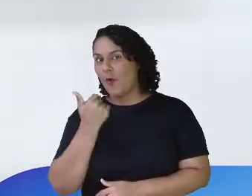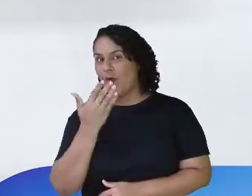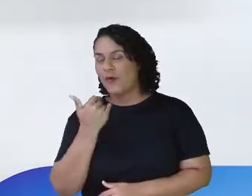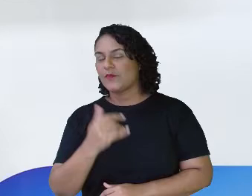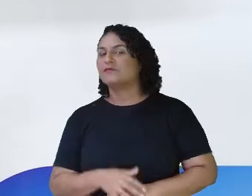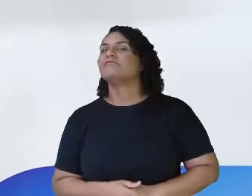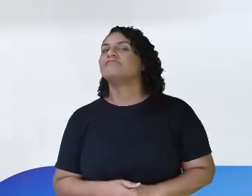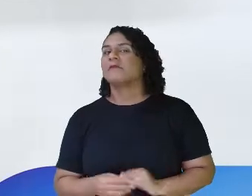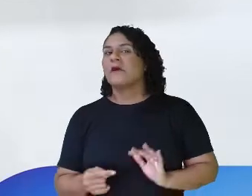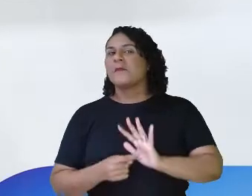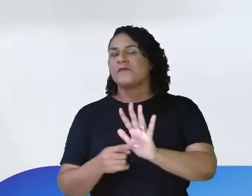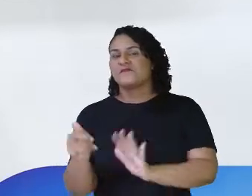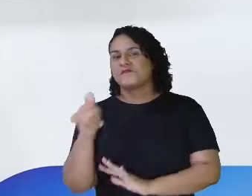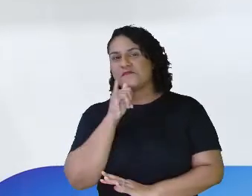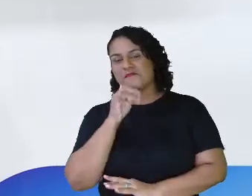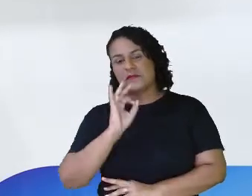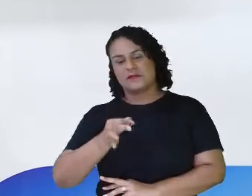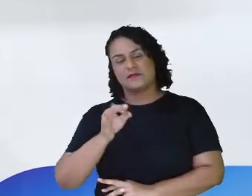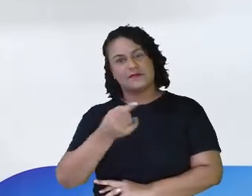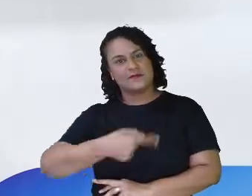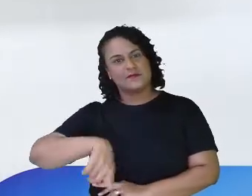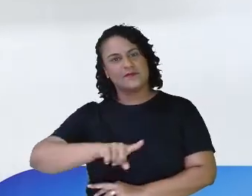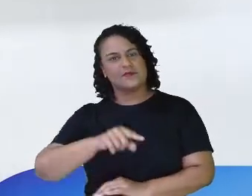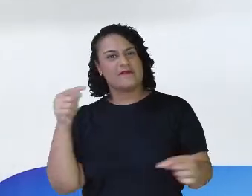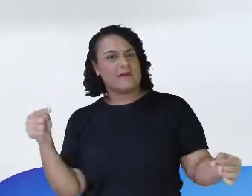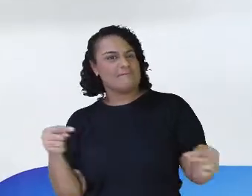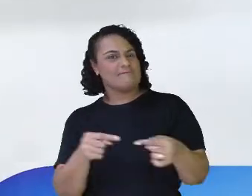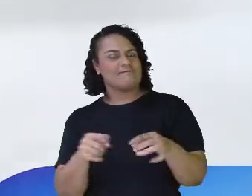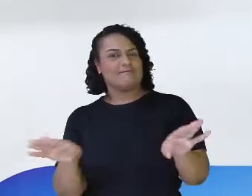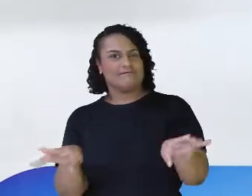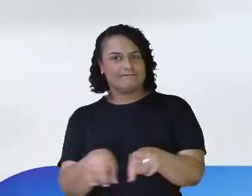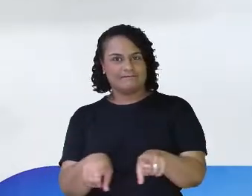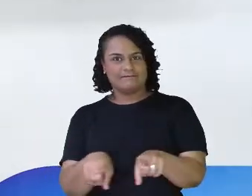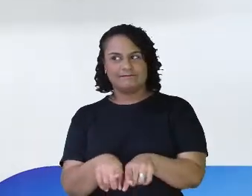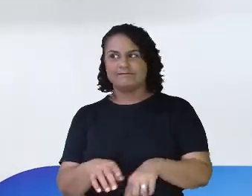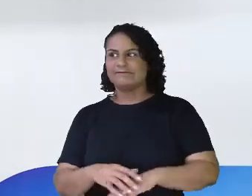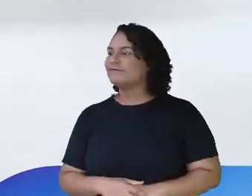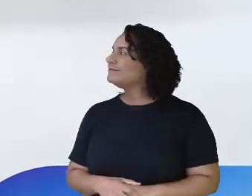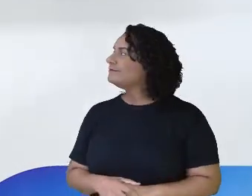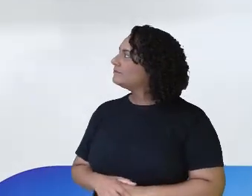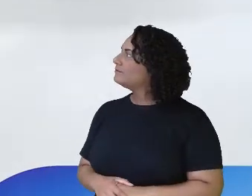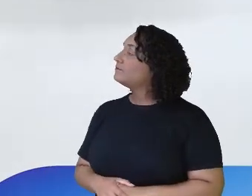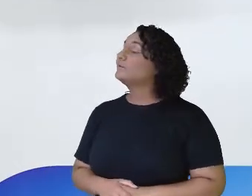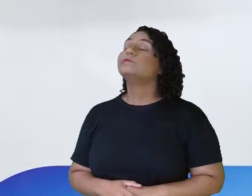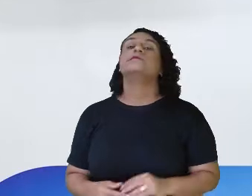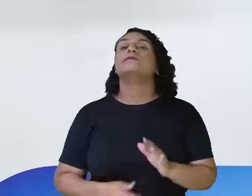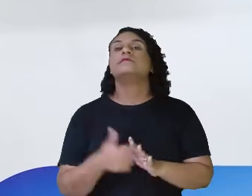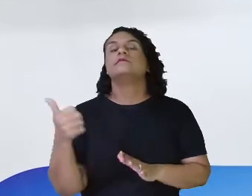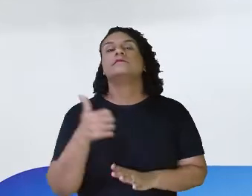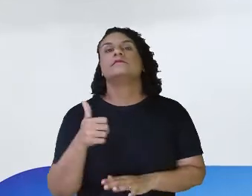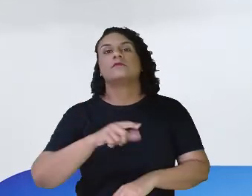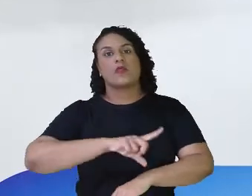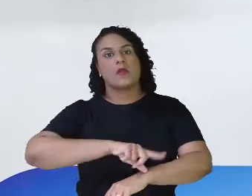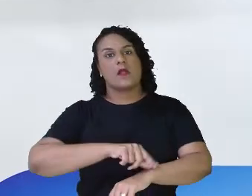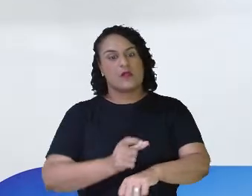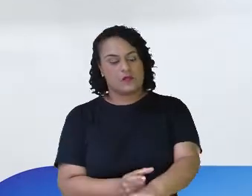exemplo que eu tenho certeza que você vai se identificar. Primeiramente, o